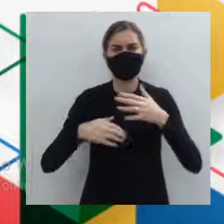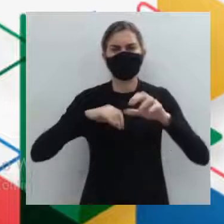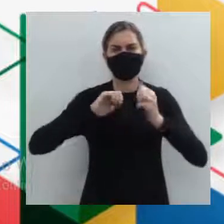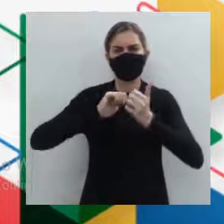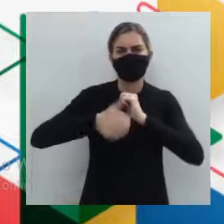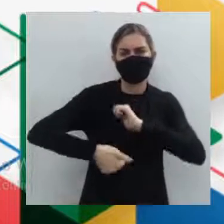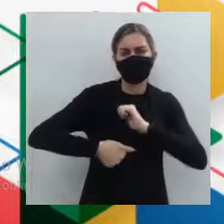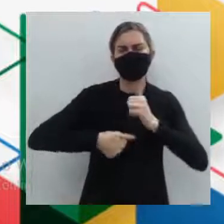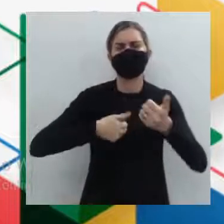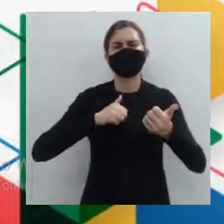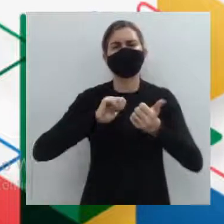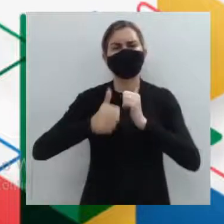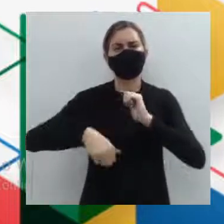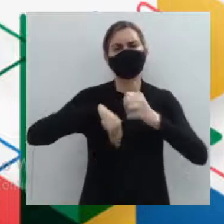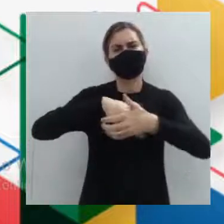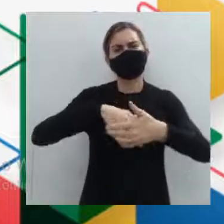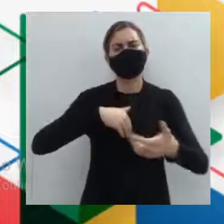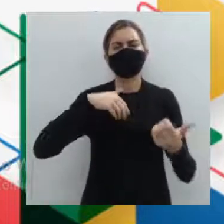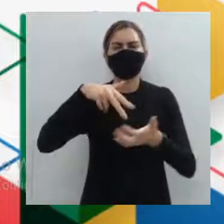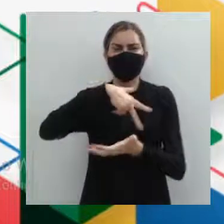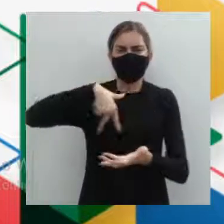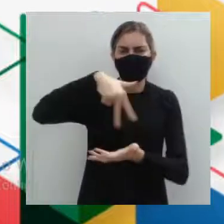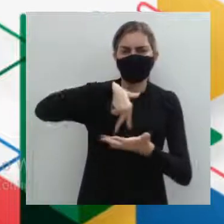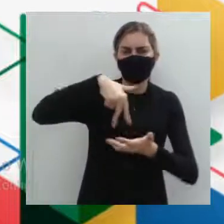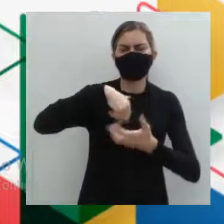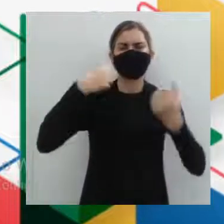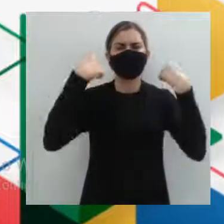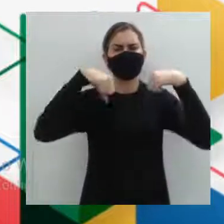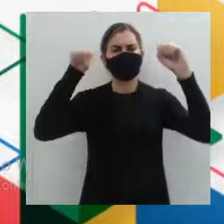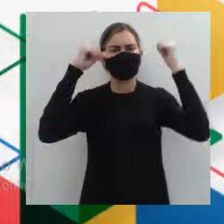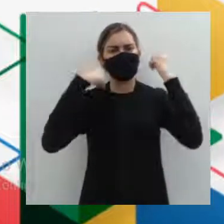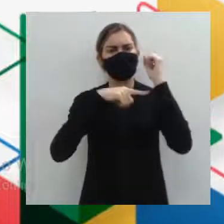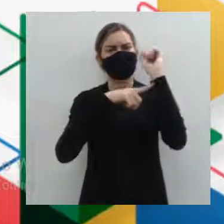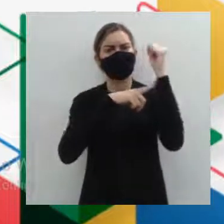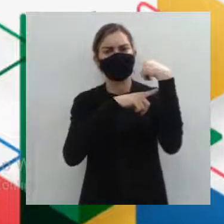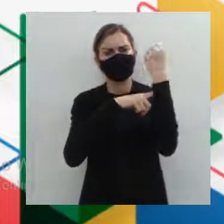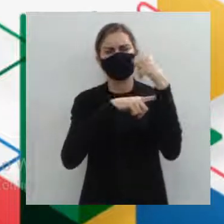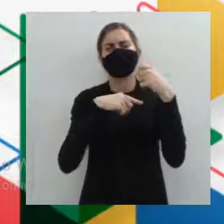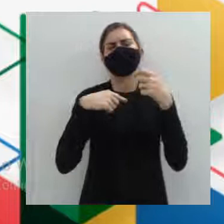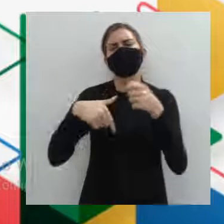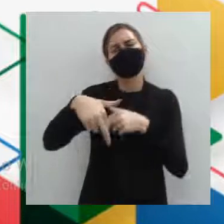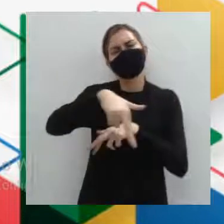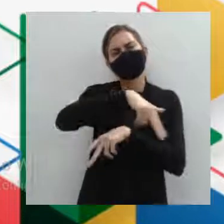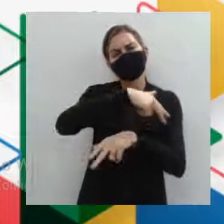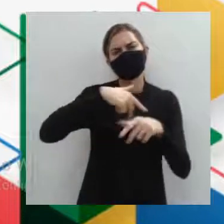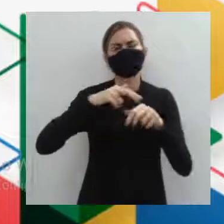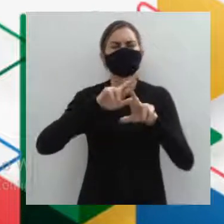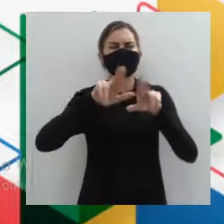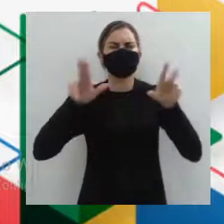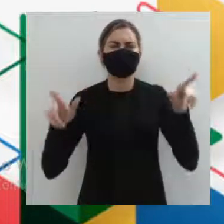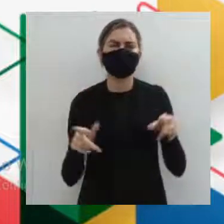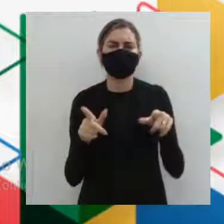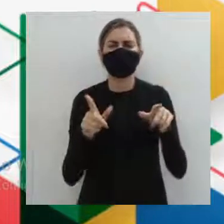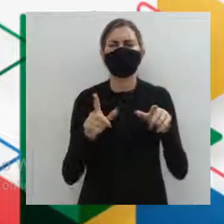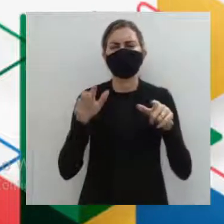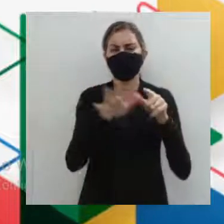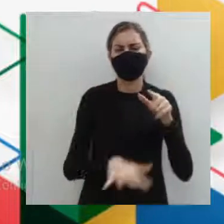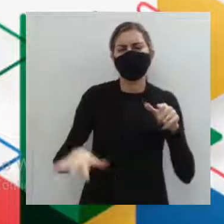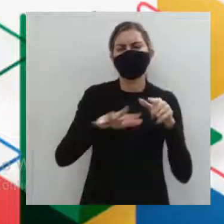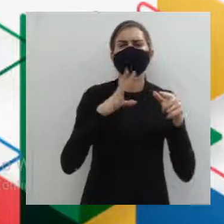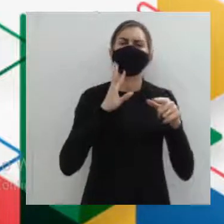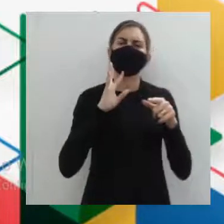jogo, esporte, dança, ginástica, formas estas que configuram uma área